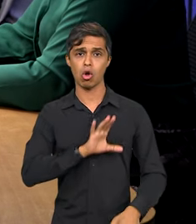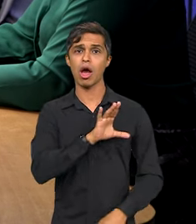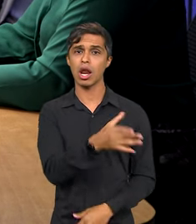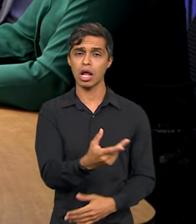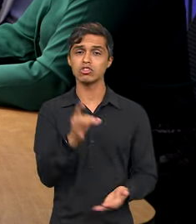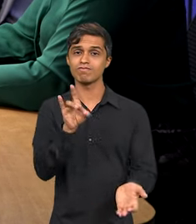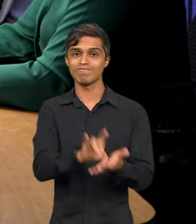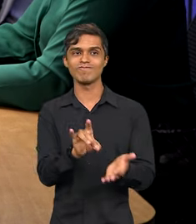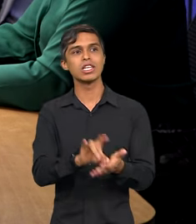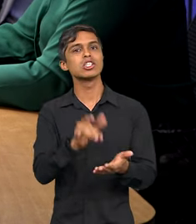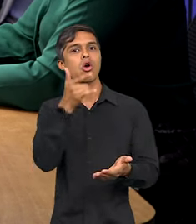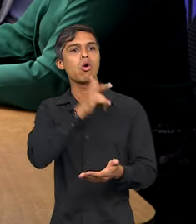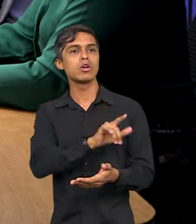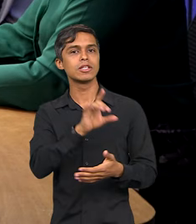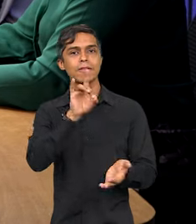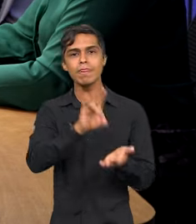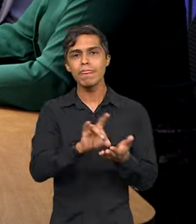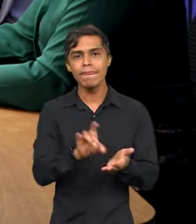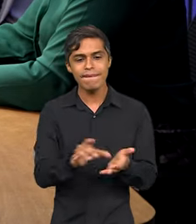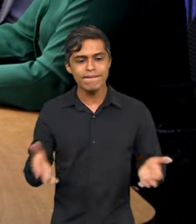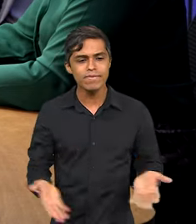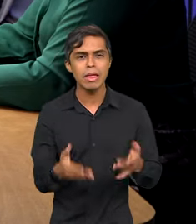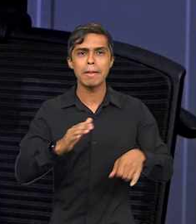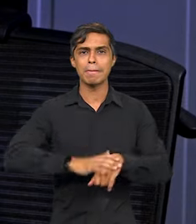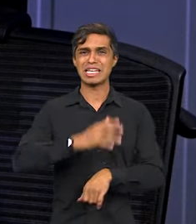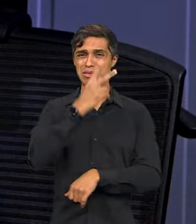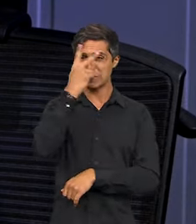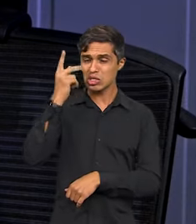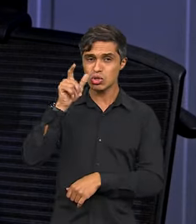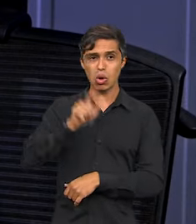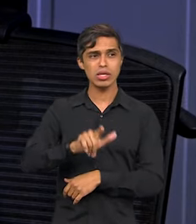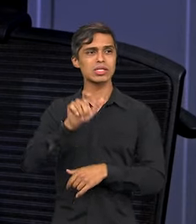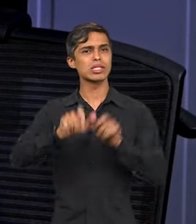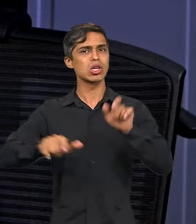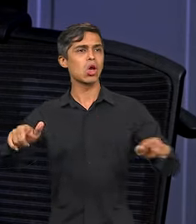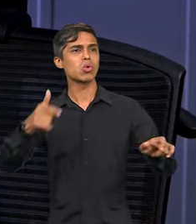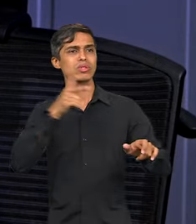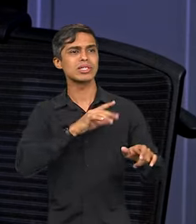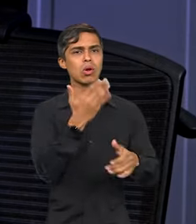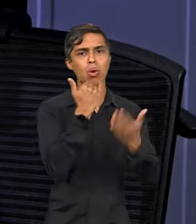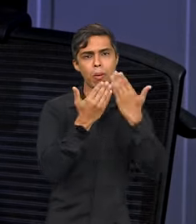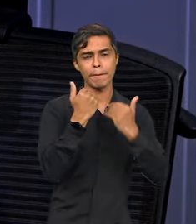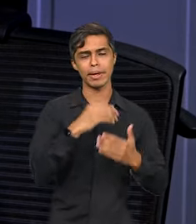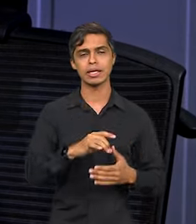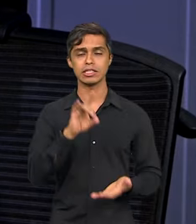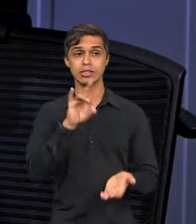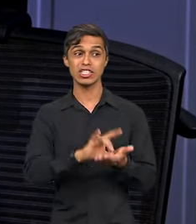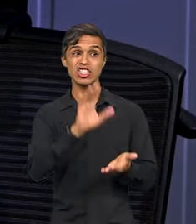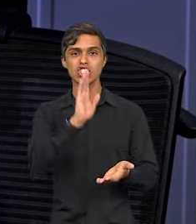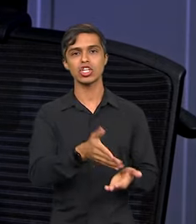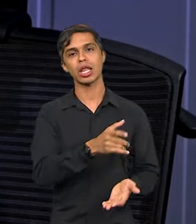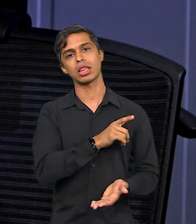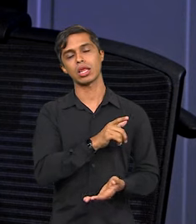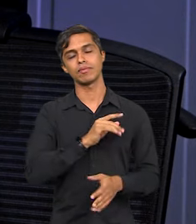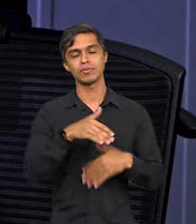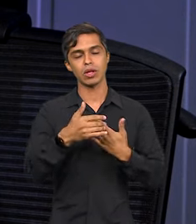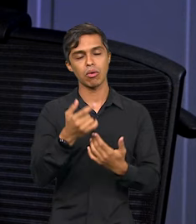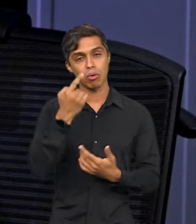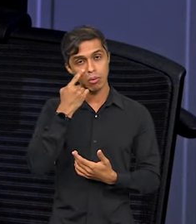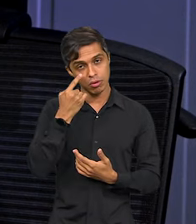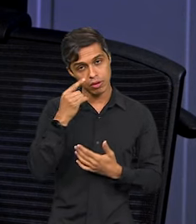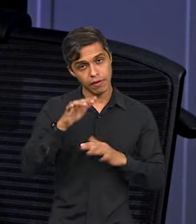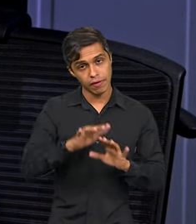coragem para poder de fato fazer com que as pessoas acessem alimentos que aí estão né Então desse ponto de vista